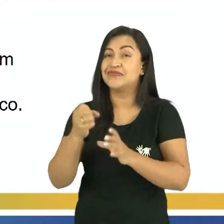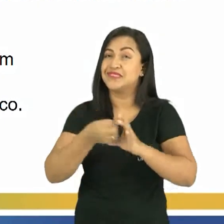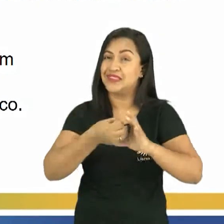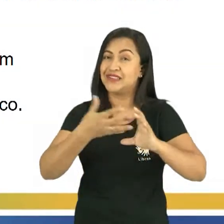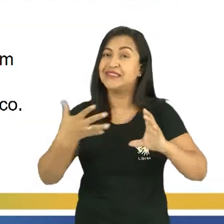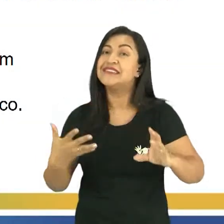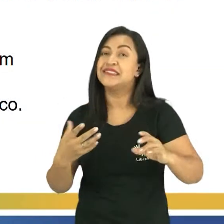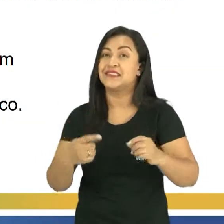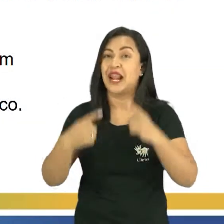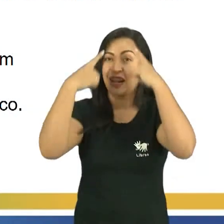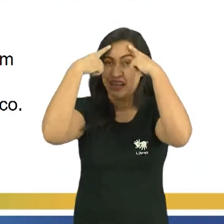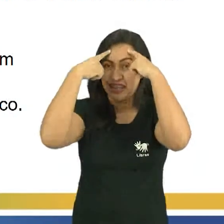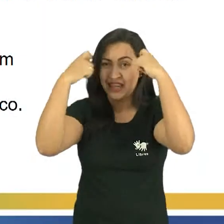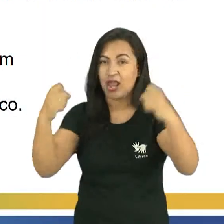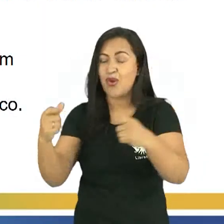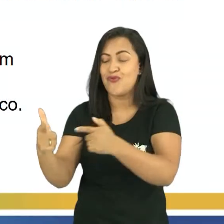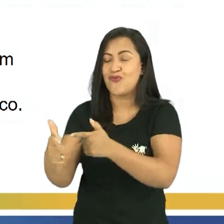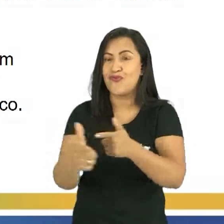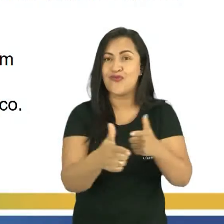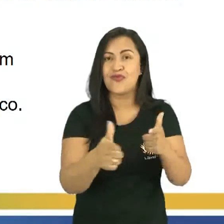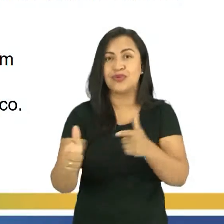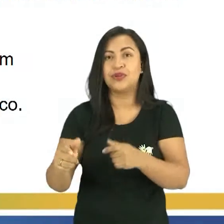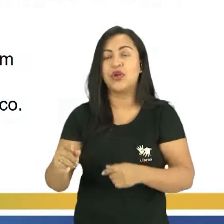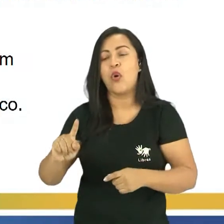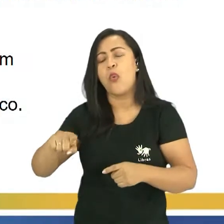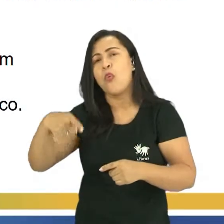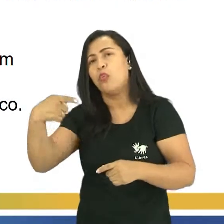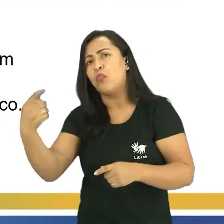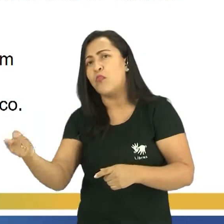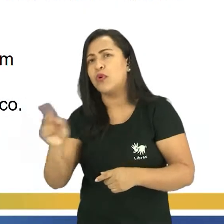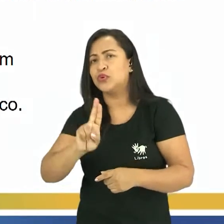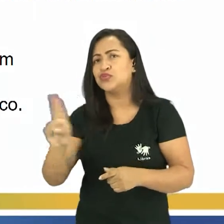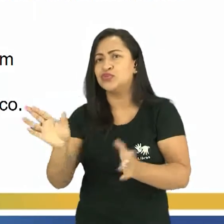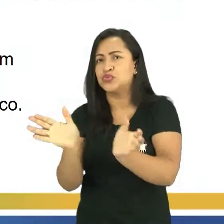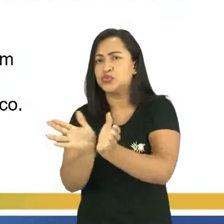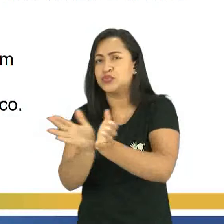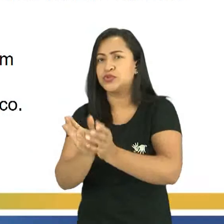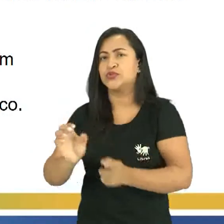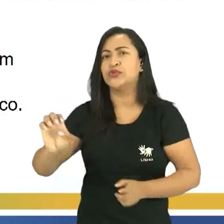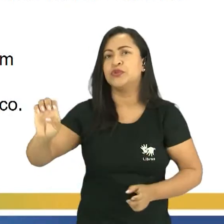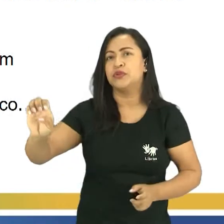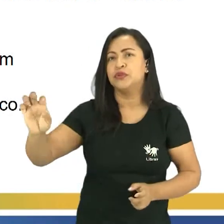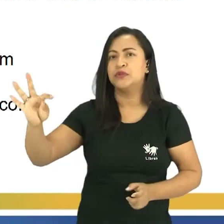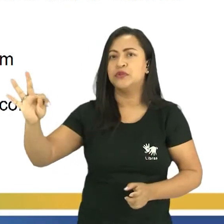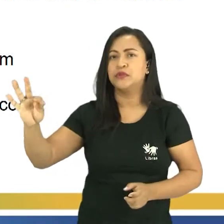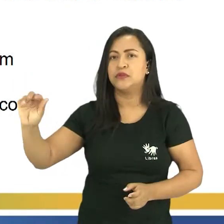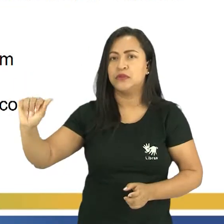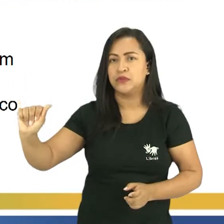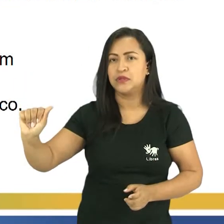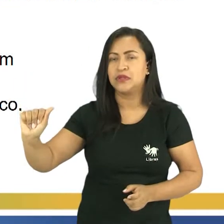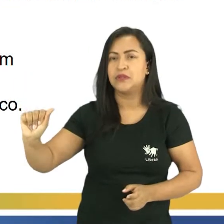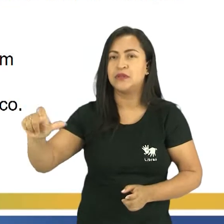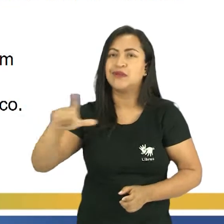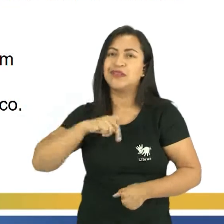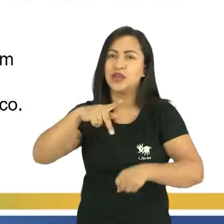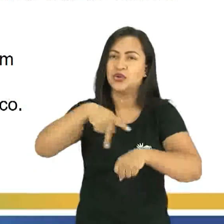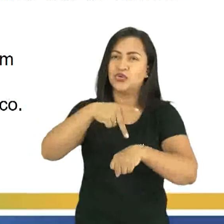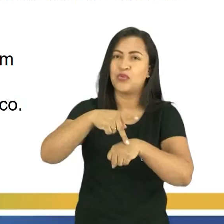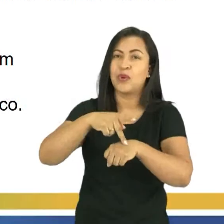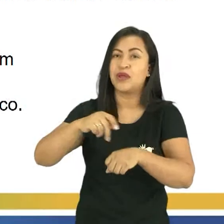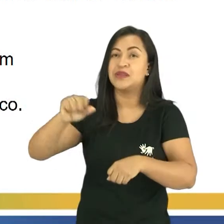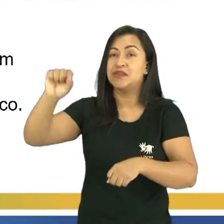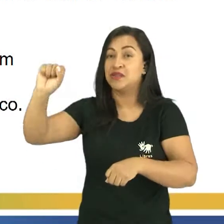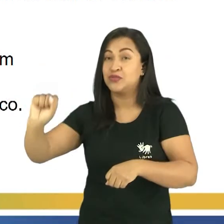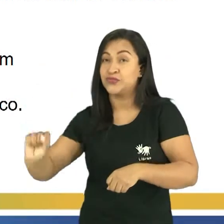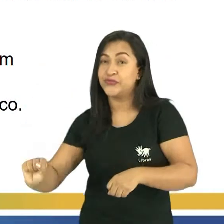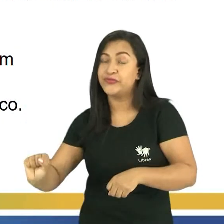de ataques terroristas. Um outro grupo foi o ETA. O ETA que pertencia ao País Basco, né? Que é uma região, está em boa parte da